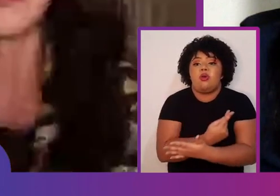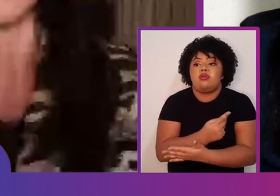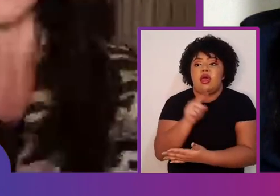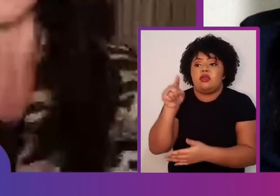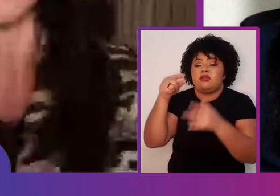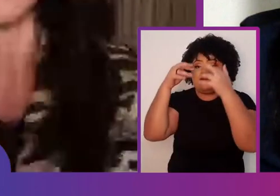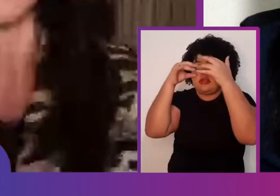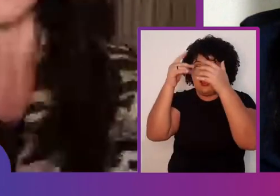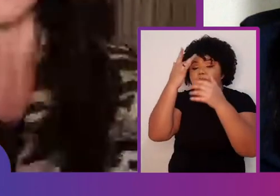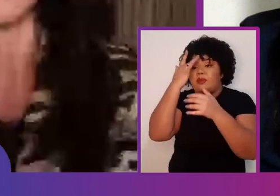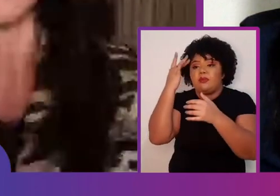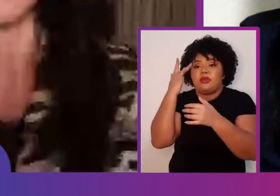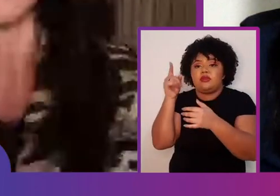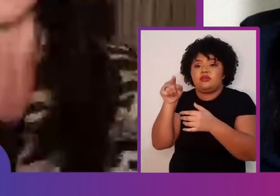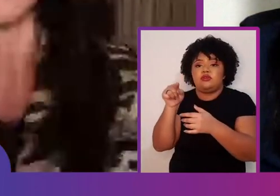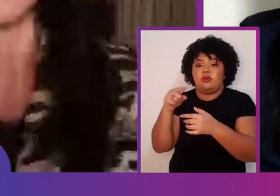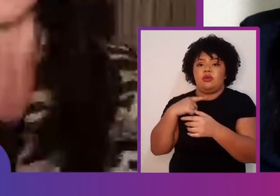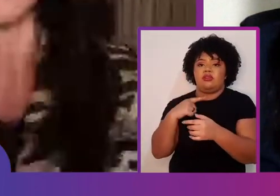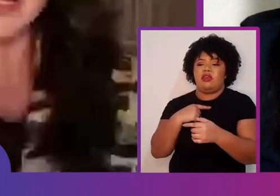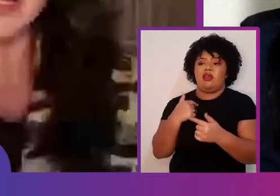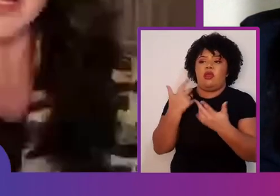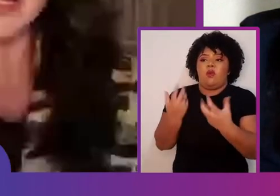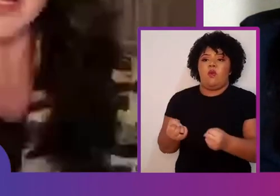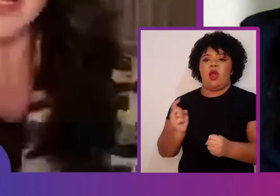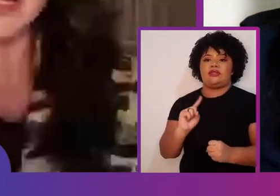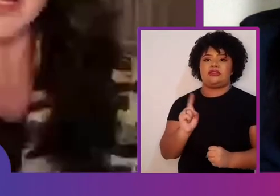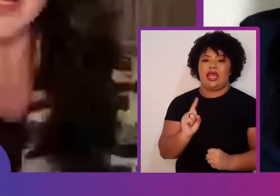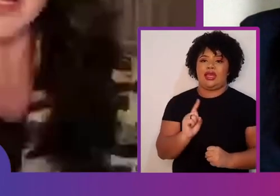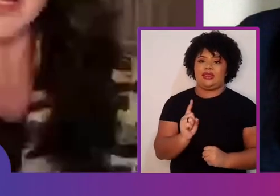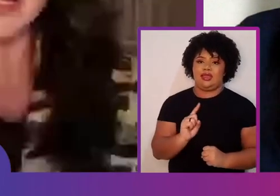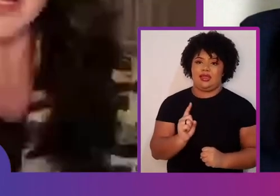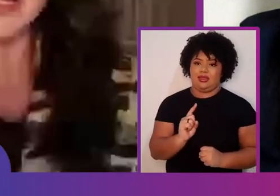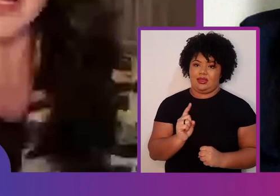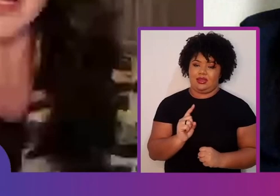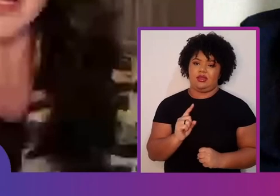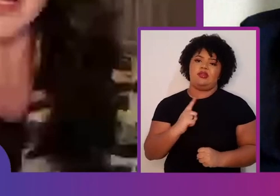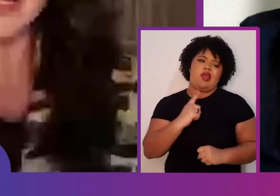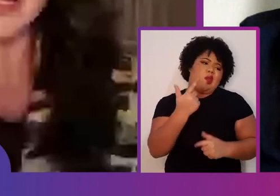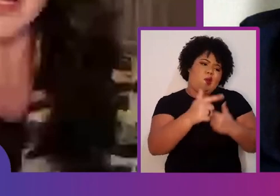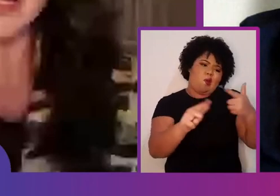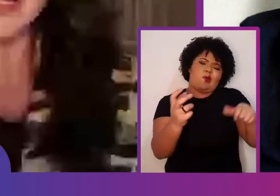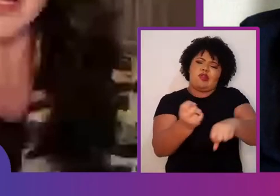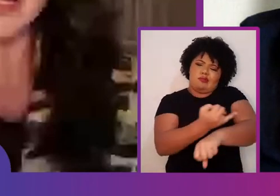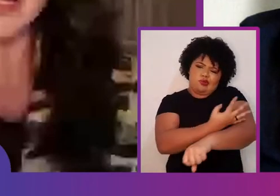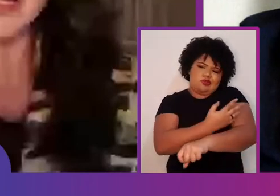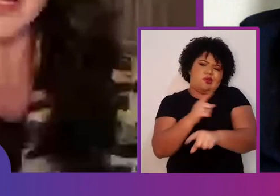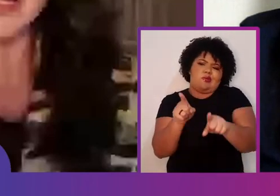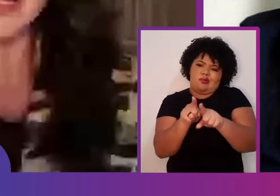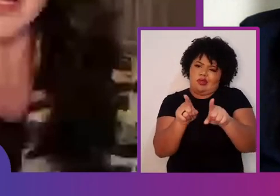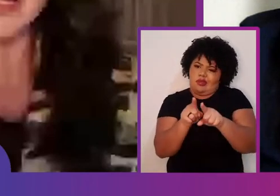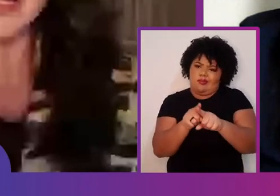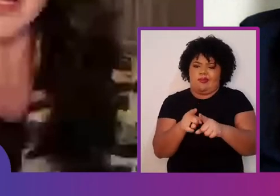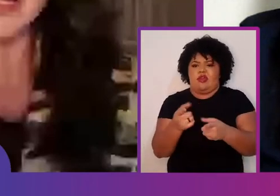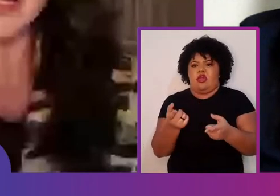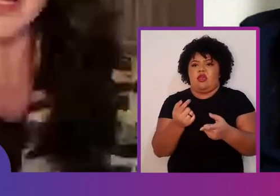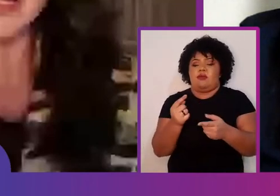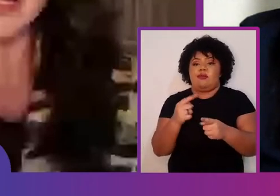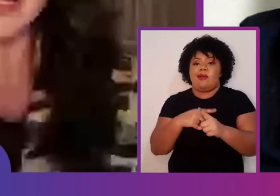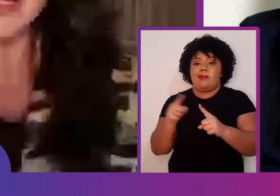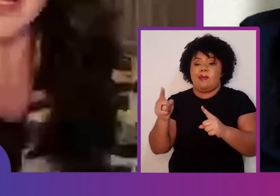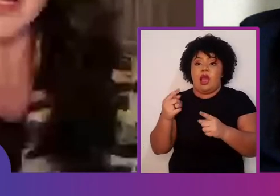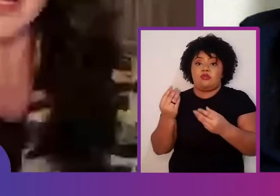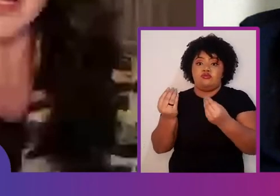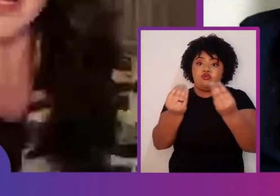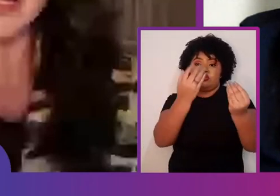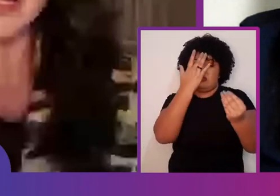em negação? Eu estou usando essa emoção, mas há várias outras que eu poderia citar. Que a negação é um processo que todo mundo conhece, que